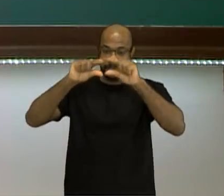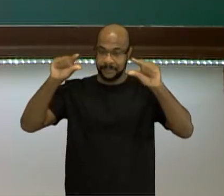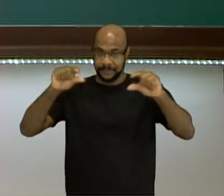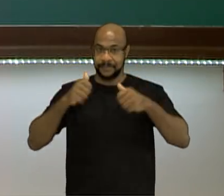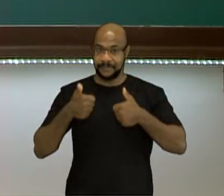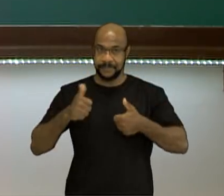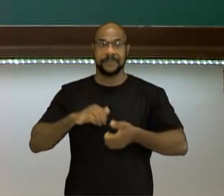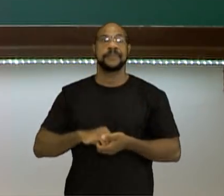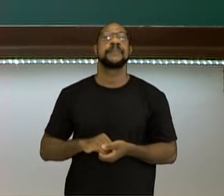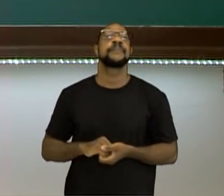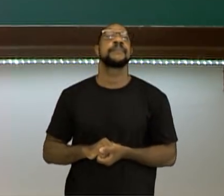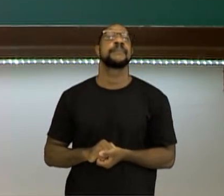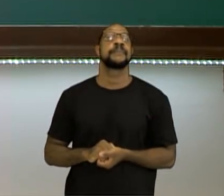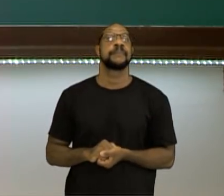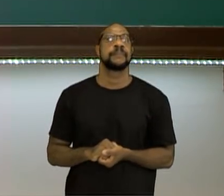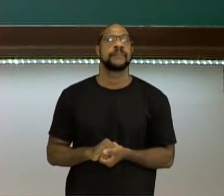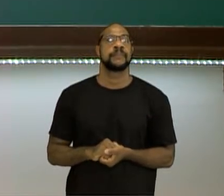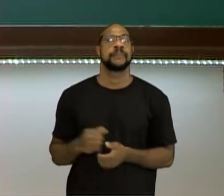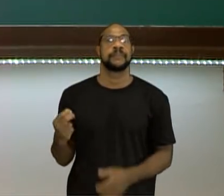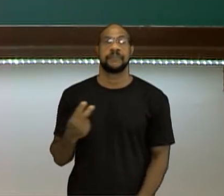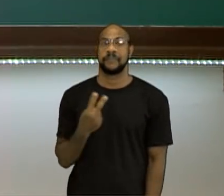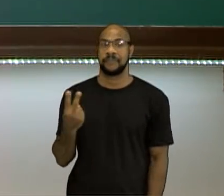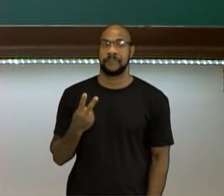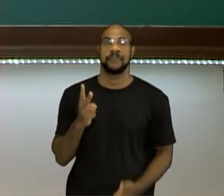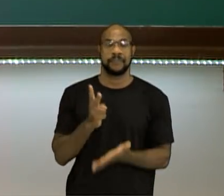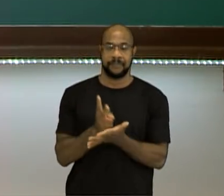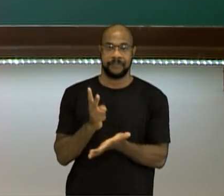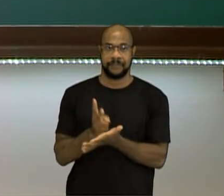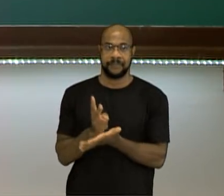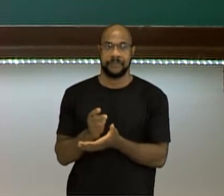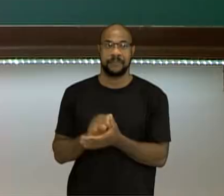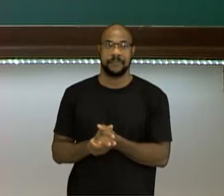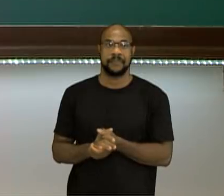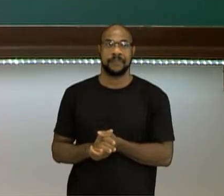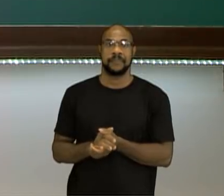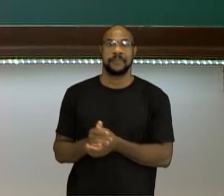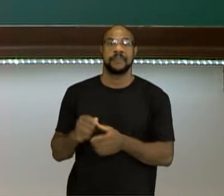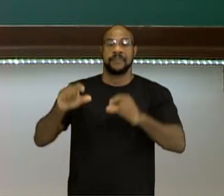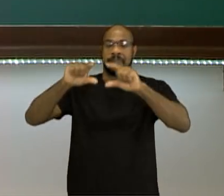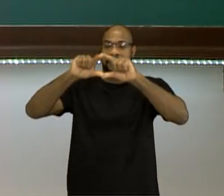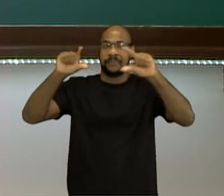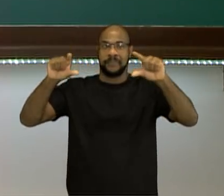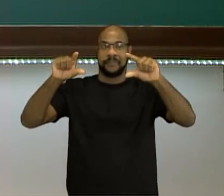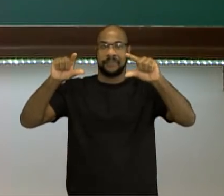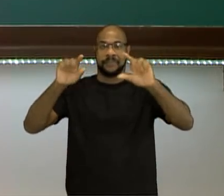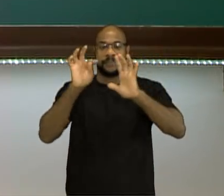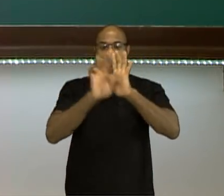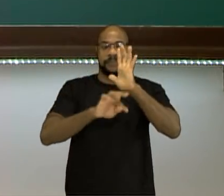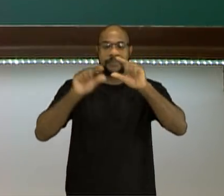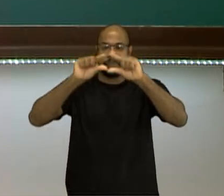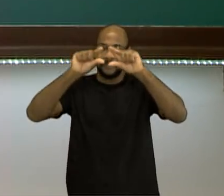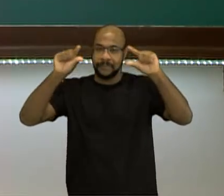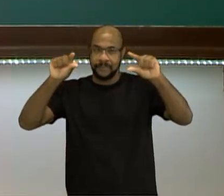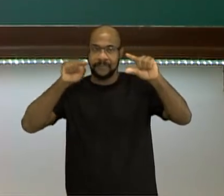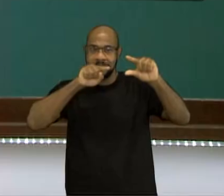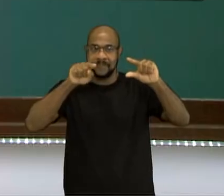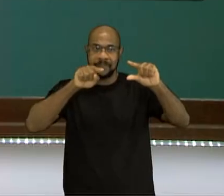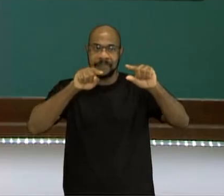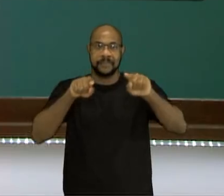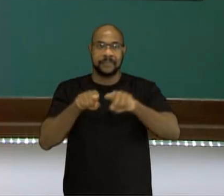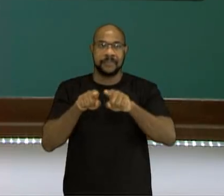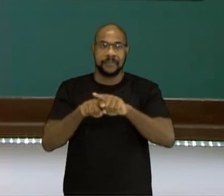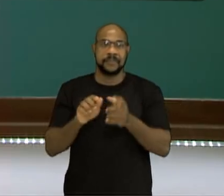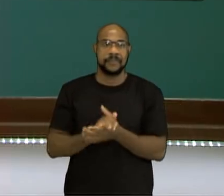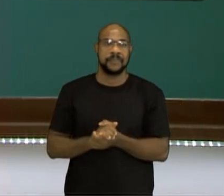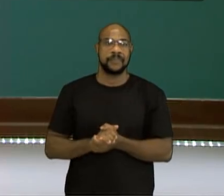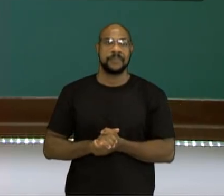lá. Número 2, continuamos também. Vamos pegar mais um pedacinho do texto e também achar a